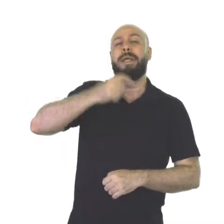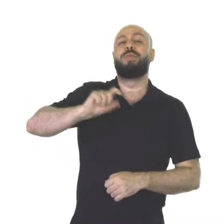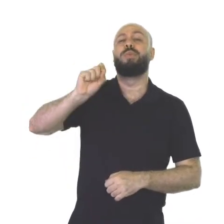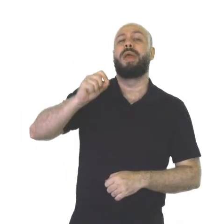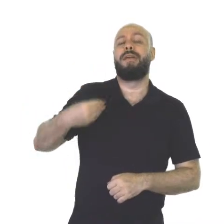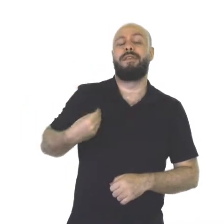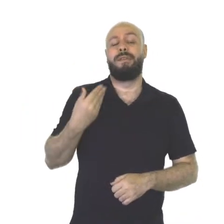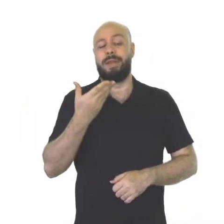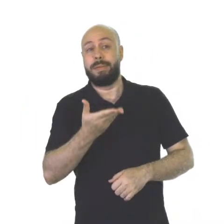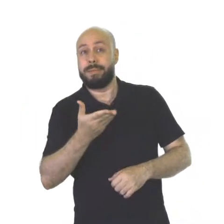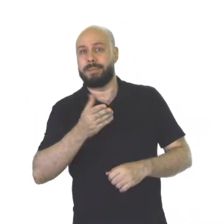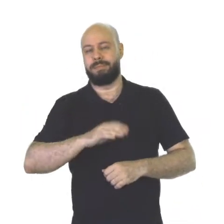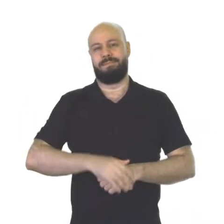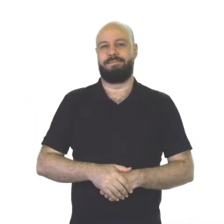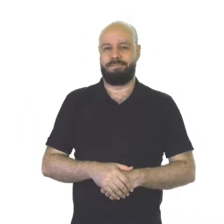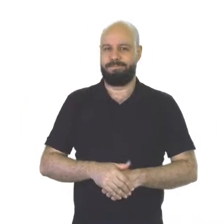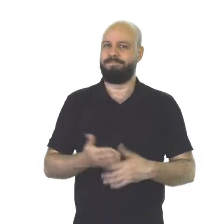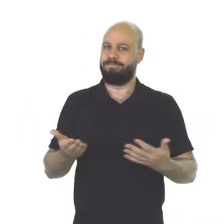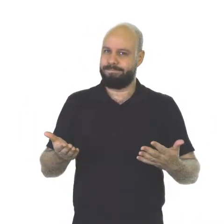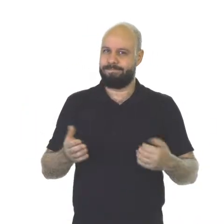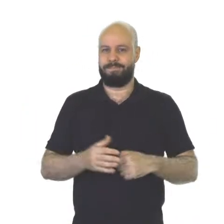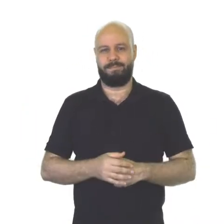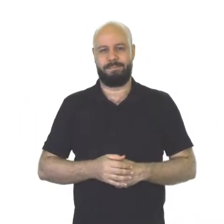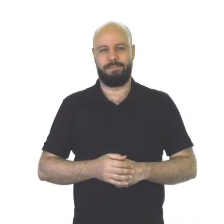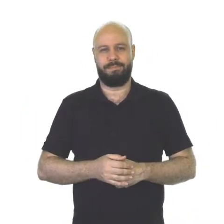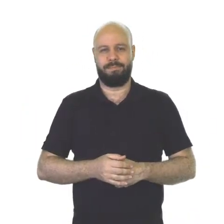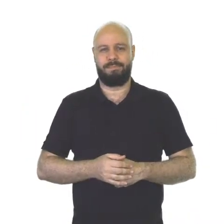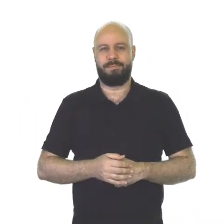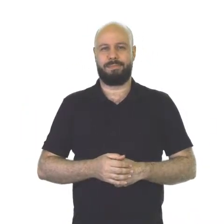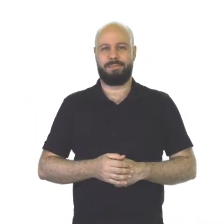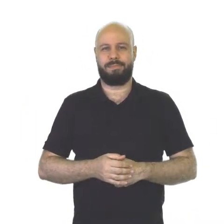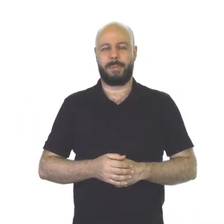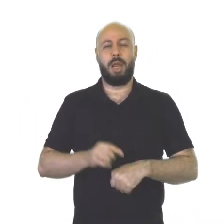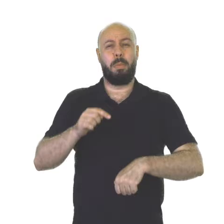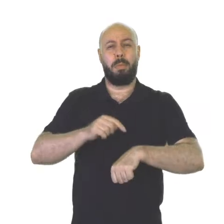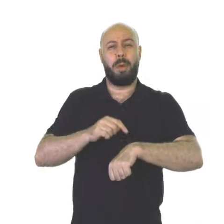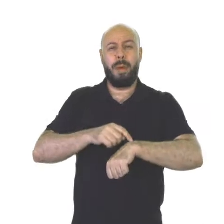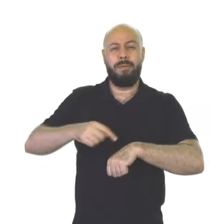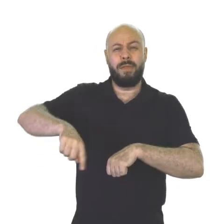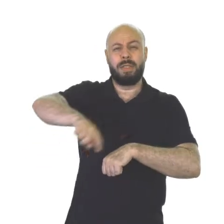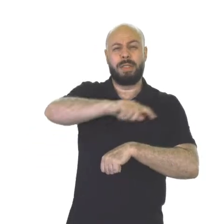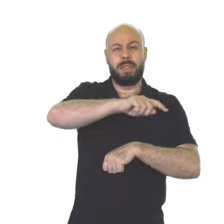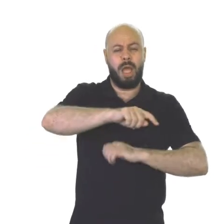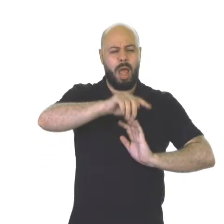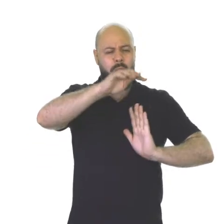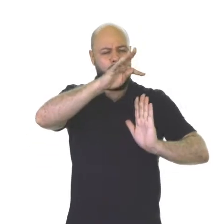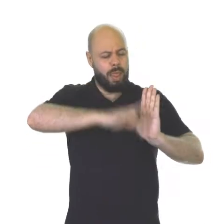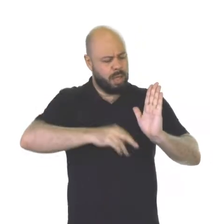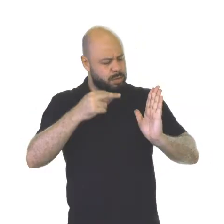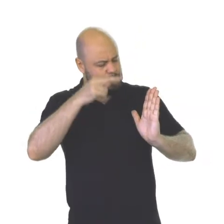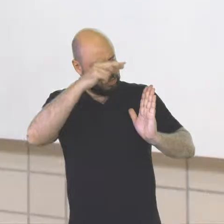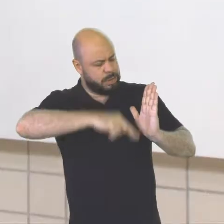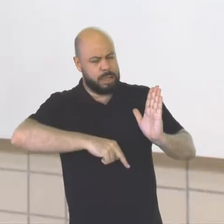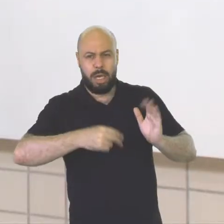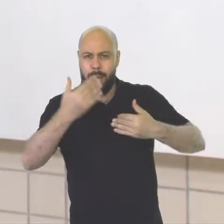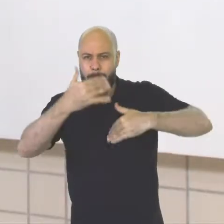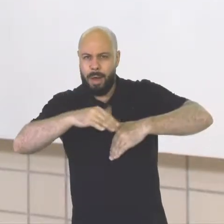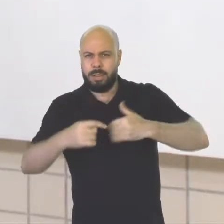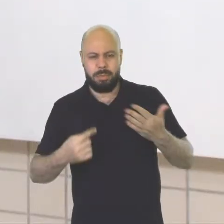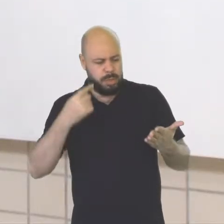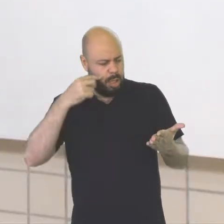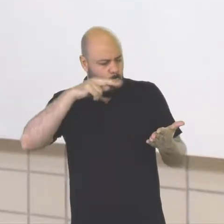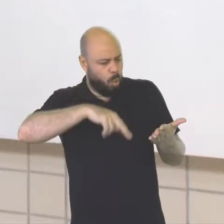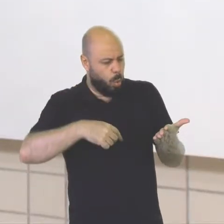esses acontecimentos, não é verdade? Então, assim, quando vocês estão diante de um texto, numa prova, né, vocês ficam